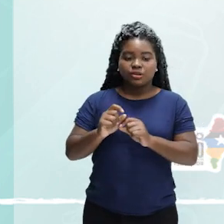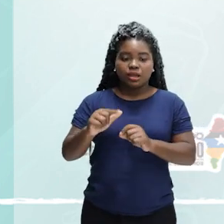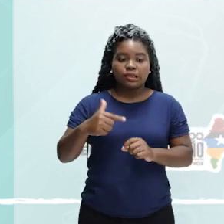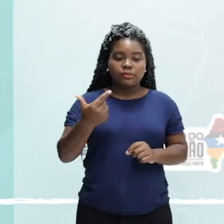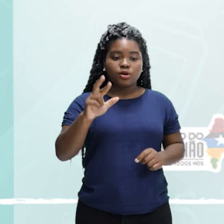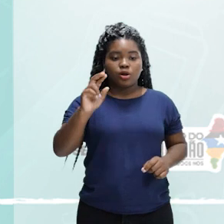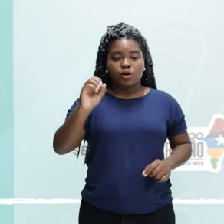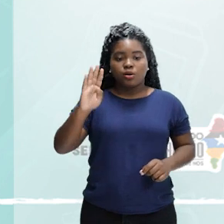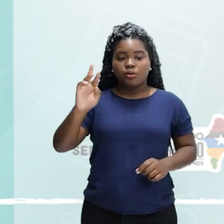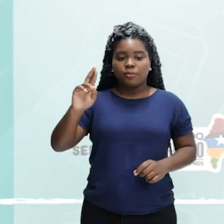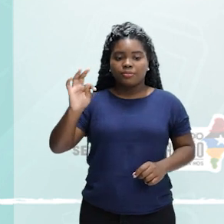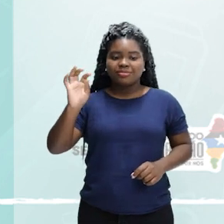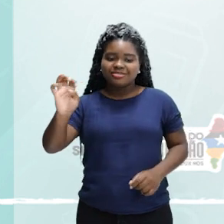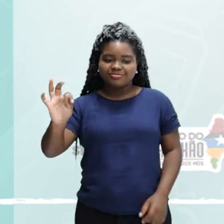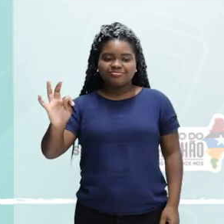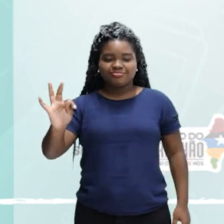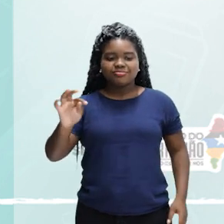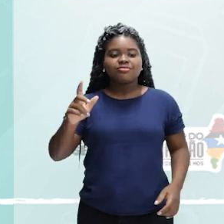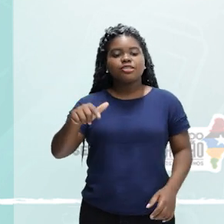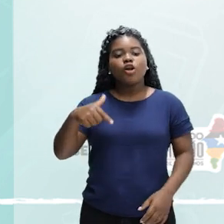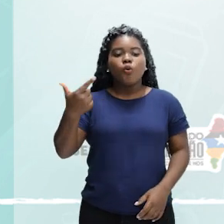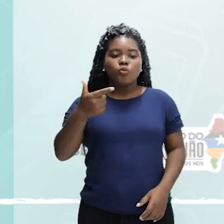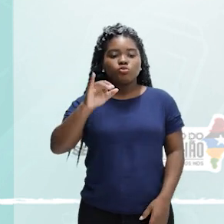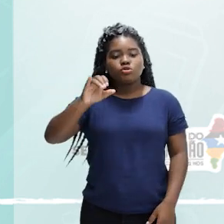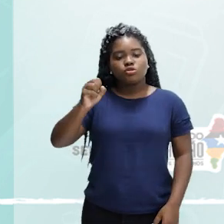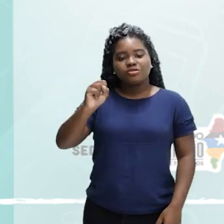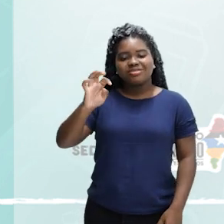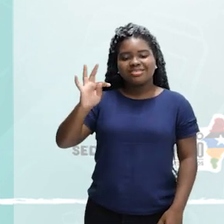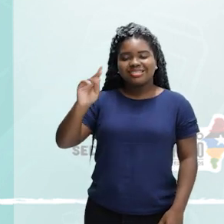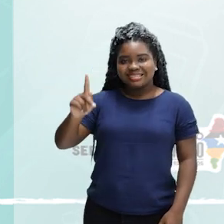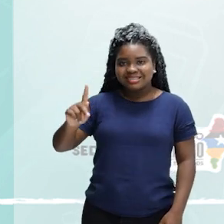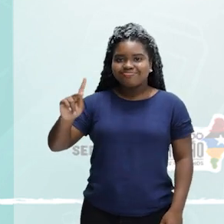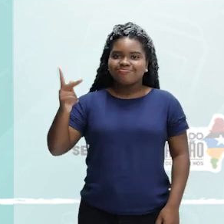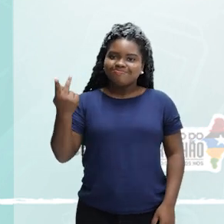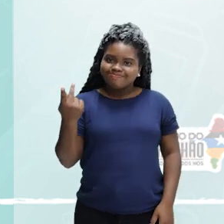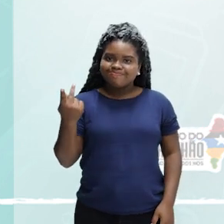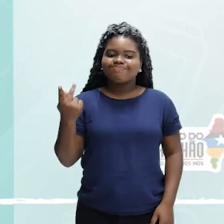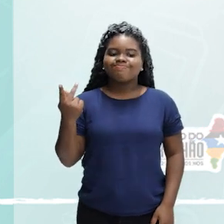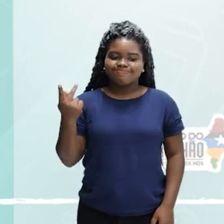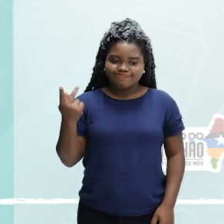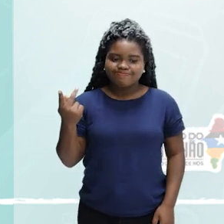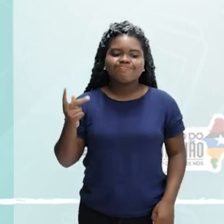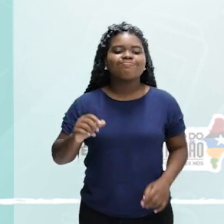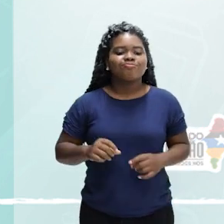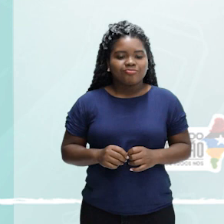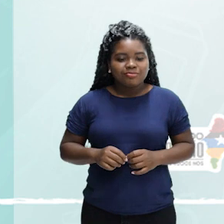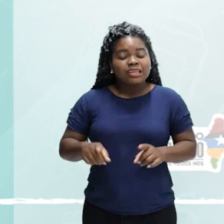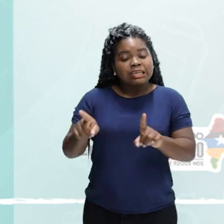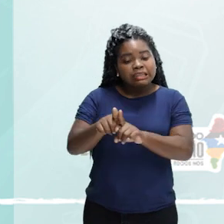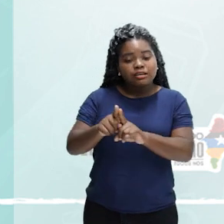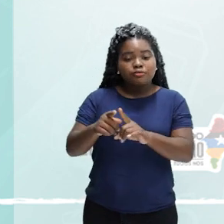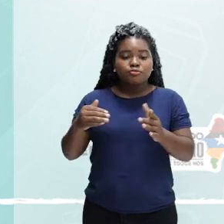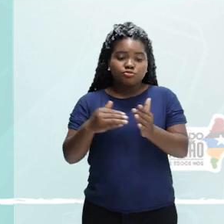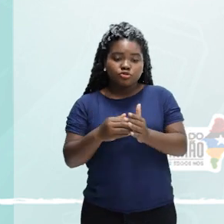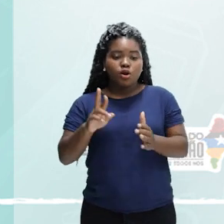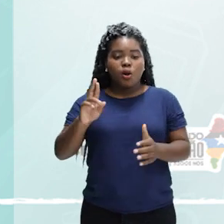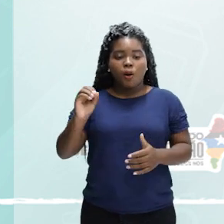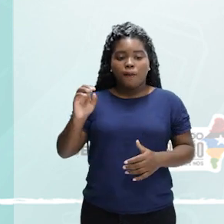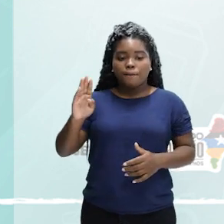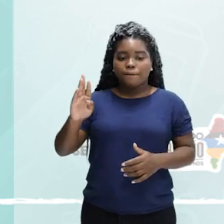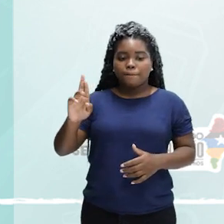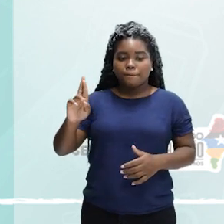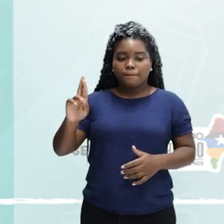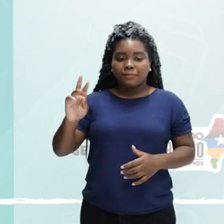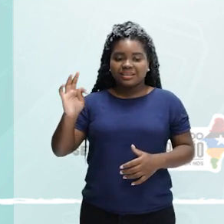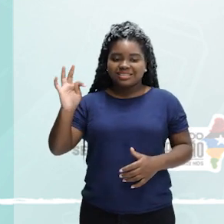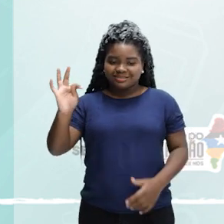Dahl e a corrente pluralista. Joseph Schumpeter, a democracia como arranjo institucional. E o Robert Michels com a